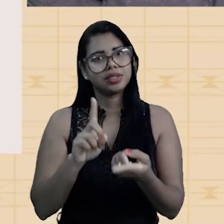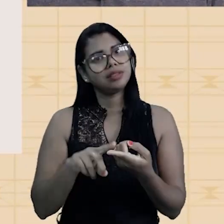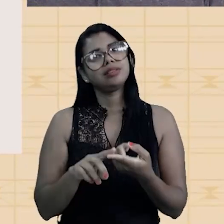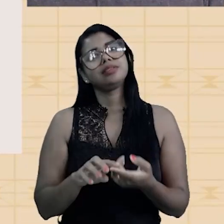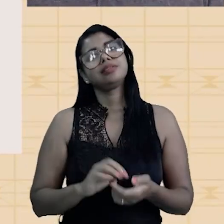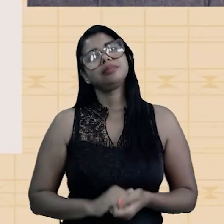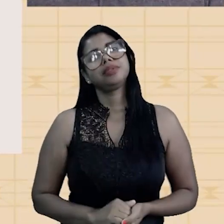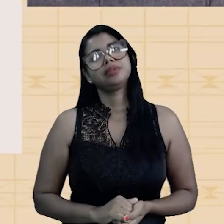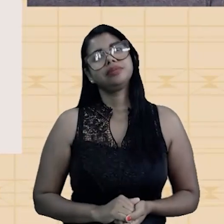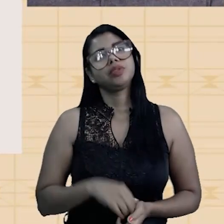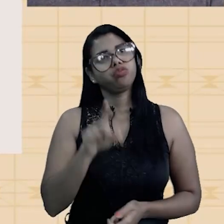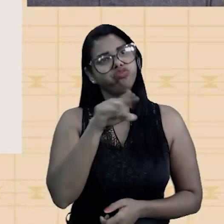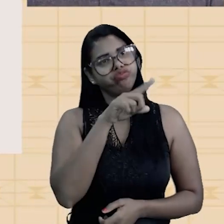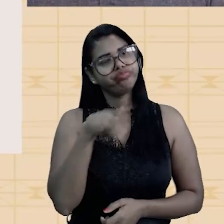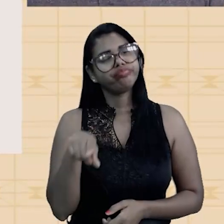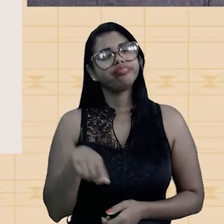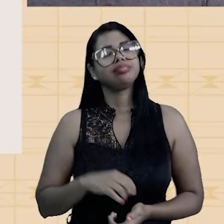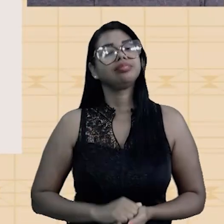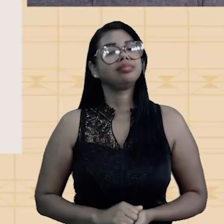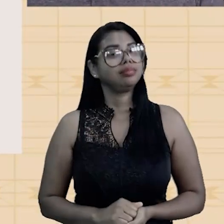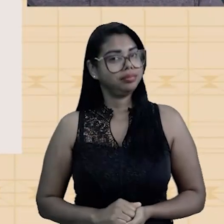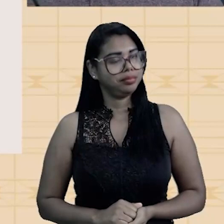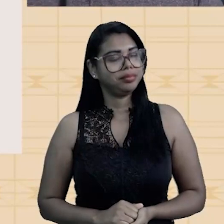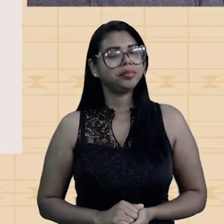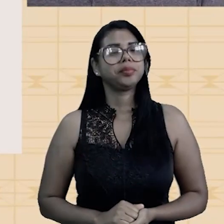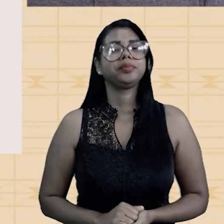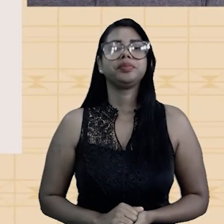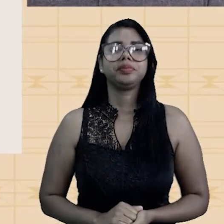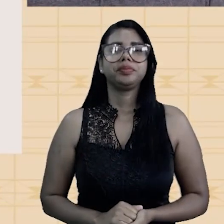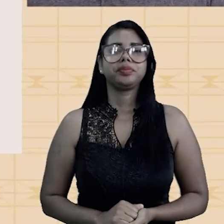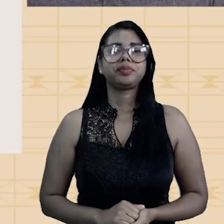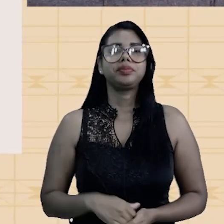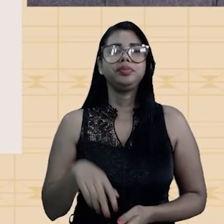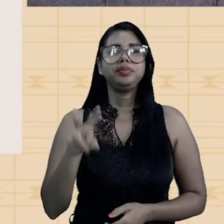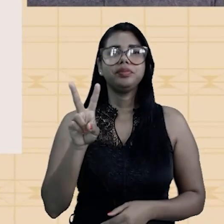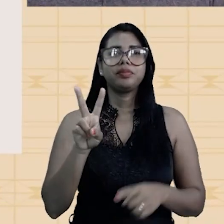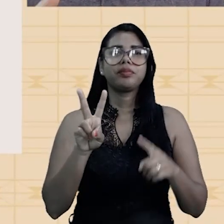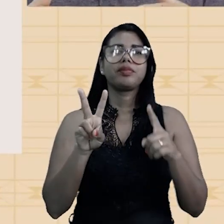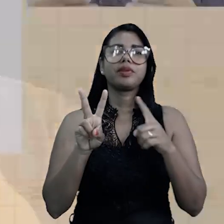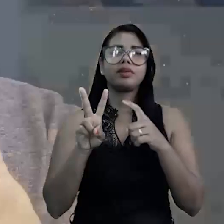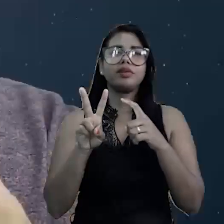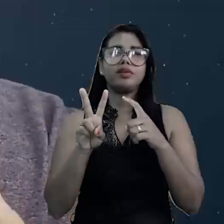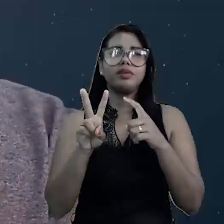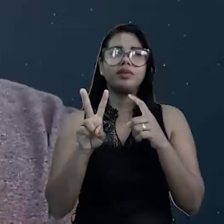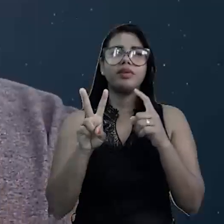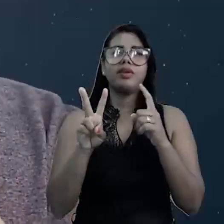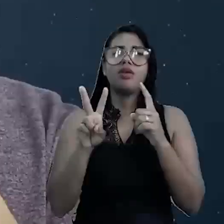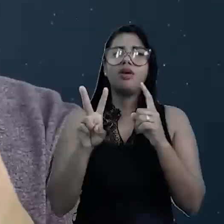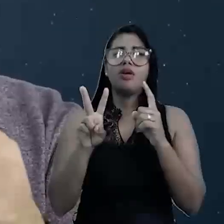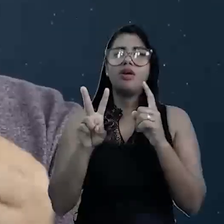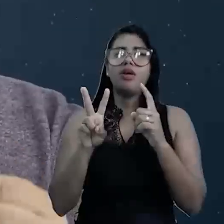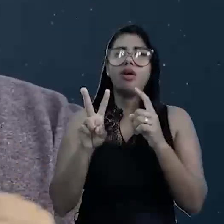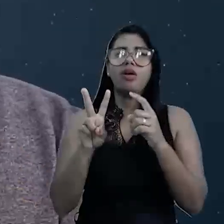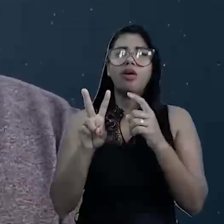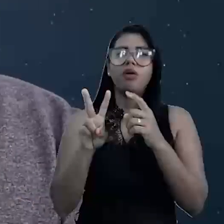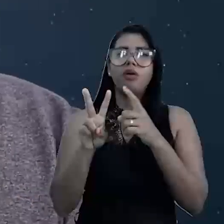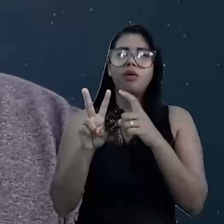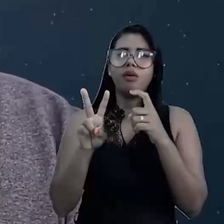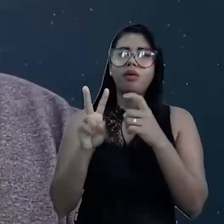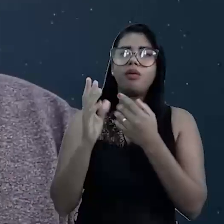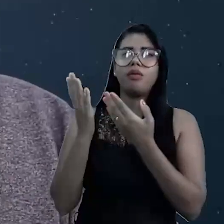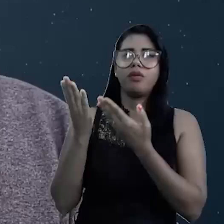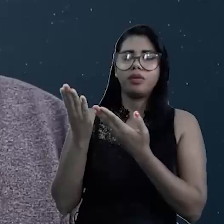tipo de palavra. Então sempre trazer um vocabulário, né? Um vocabulário que traz,